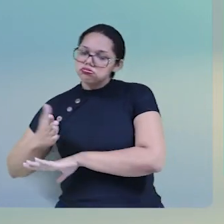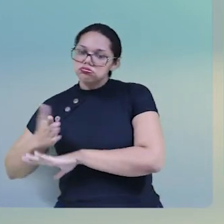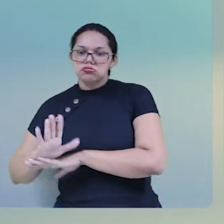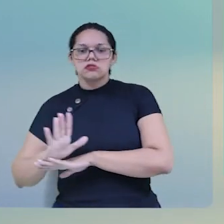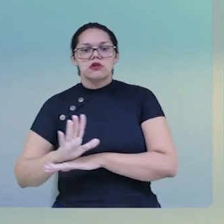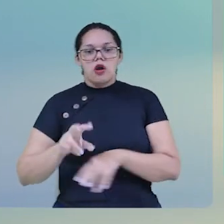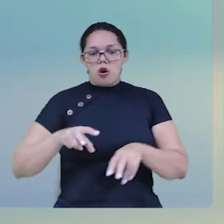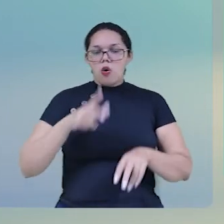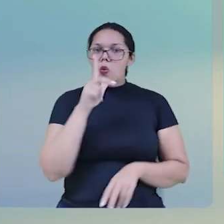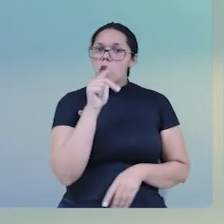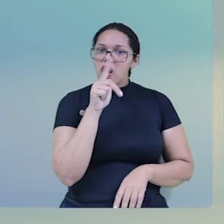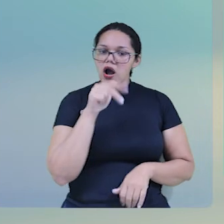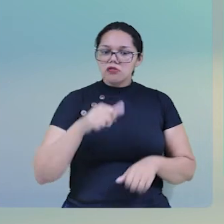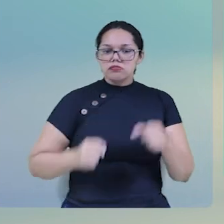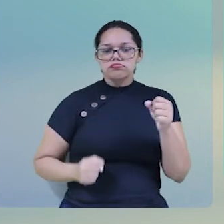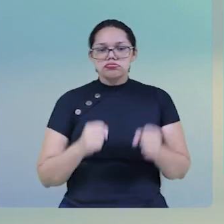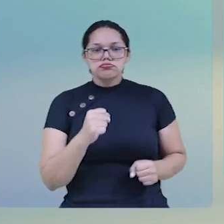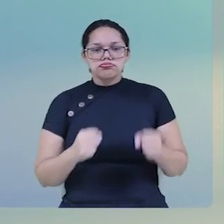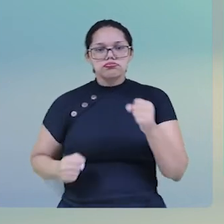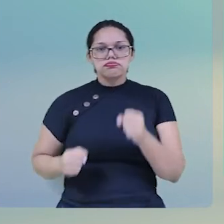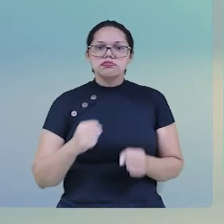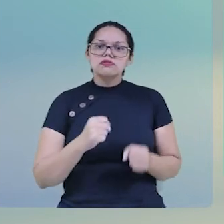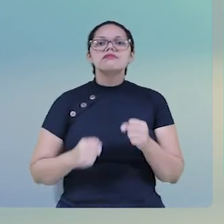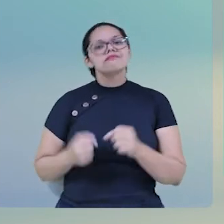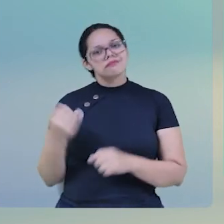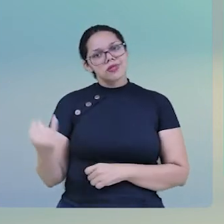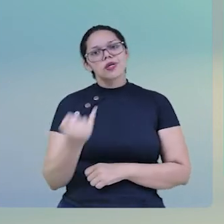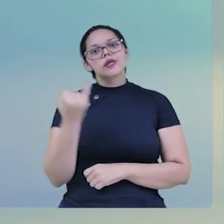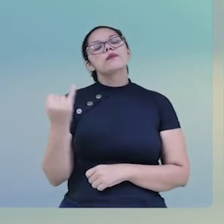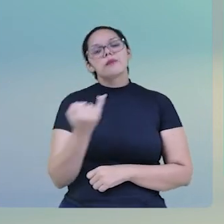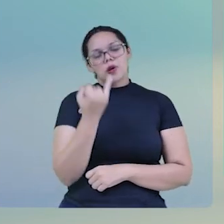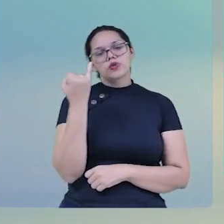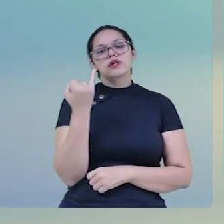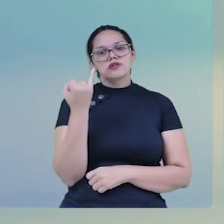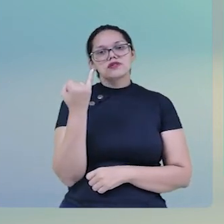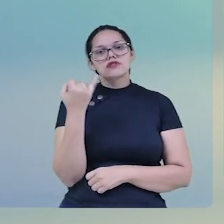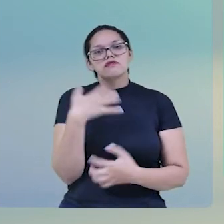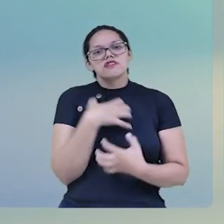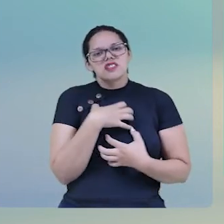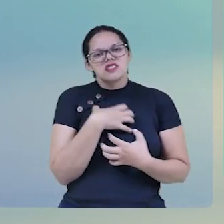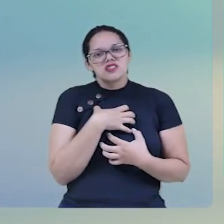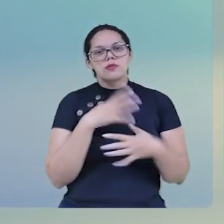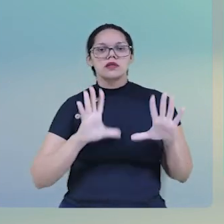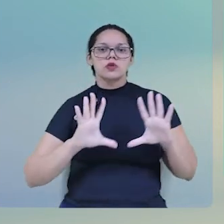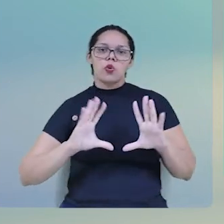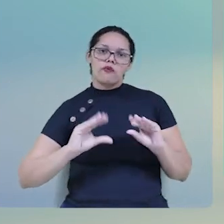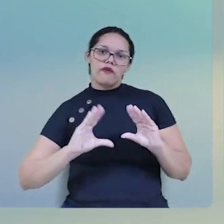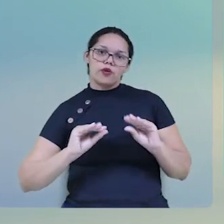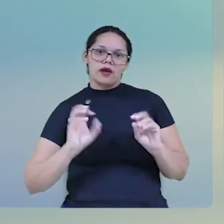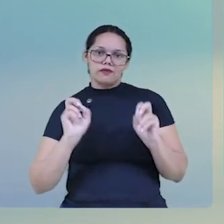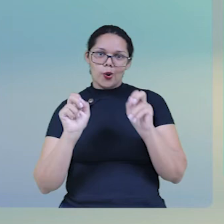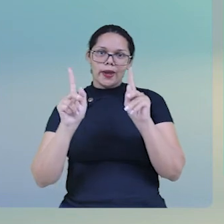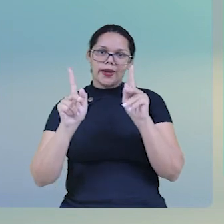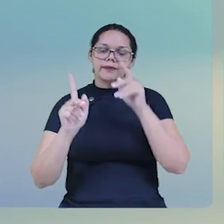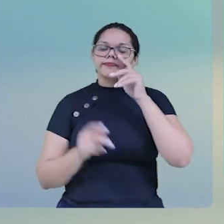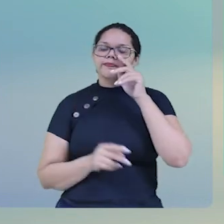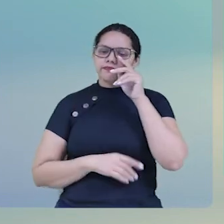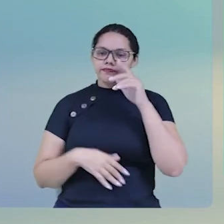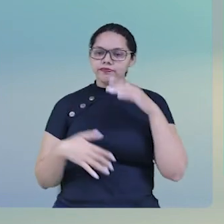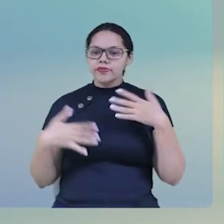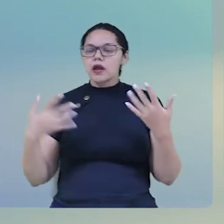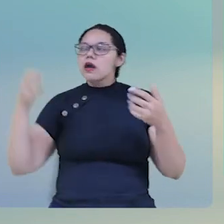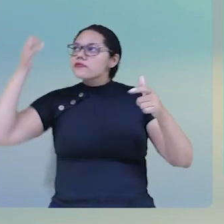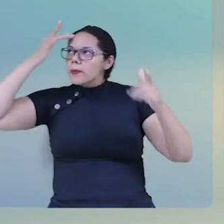uma hidroginástica, aquela atividade que você se sentir mais confortável. E aí